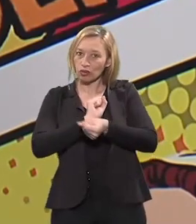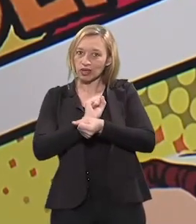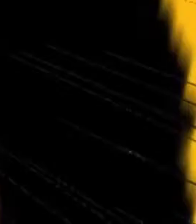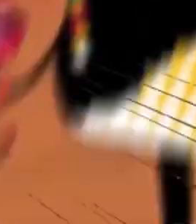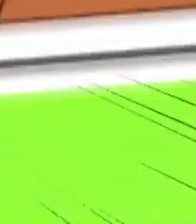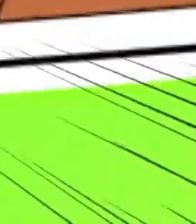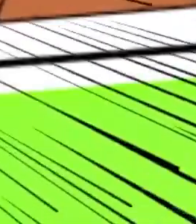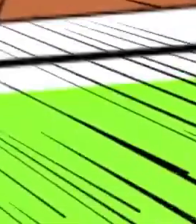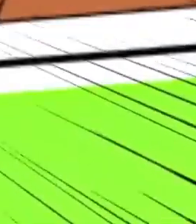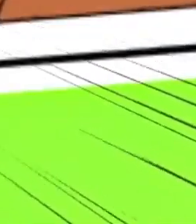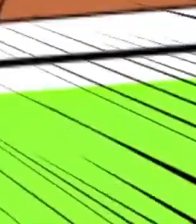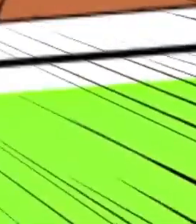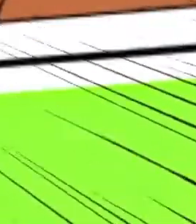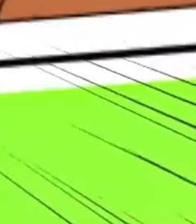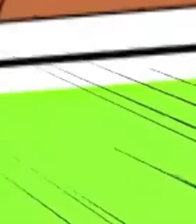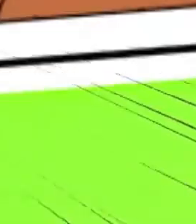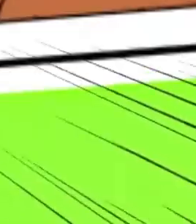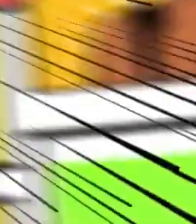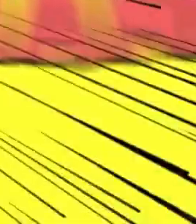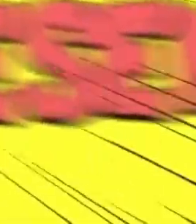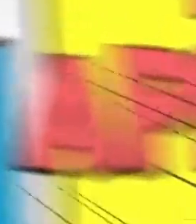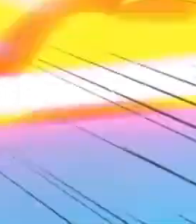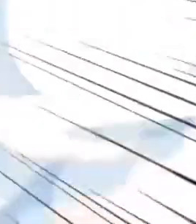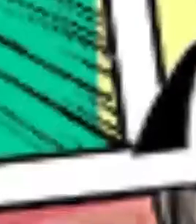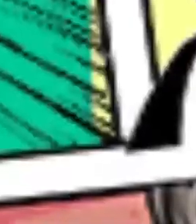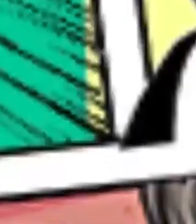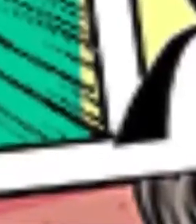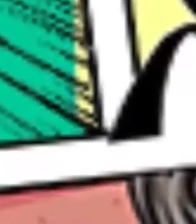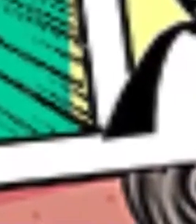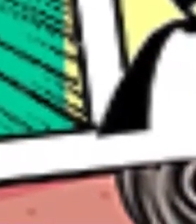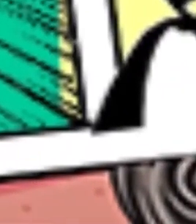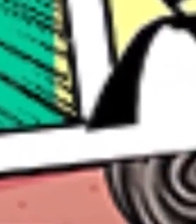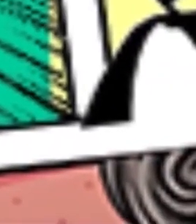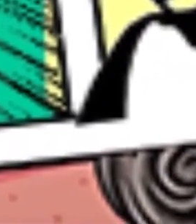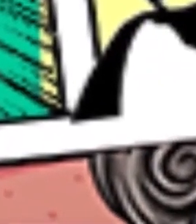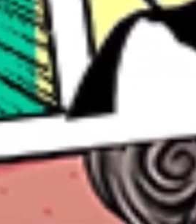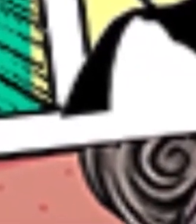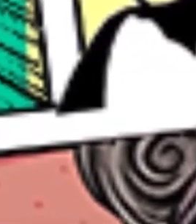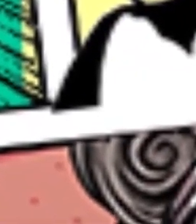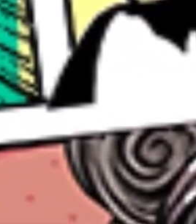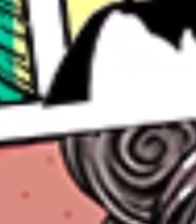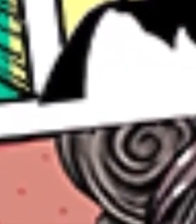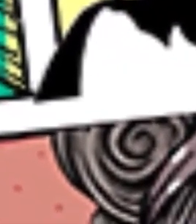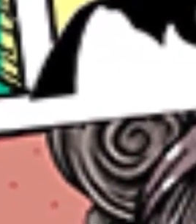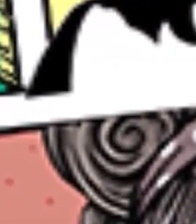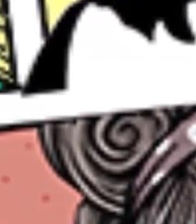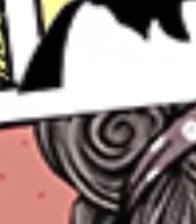já. Toda mulher, toda mulher.